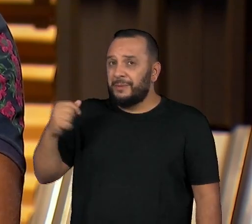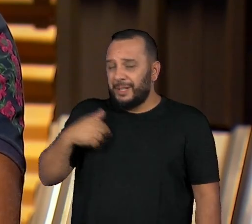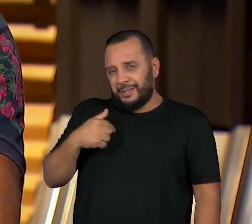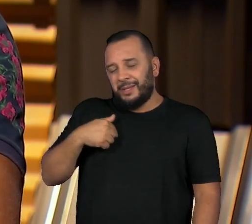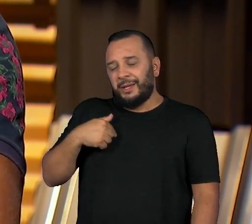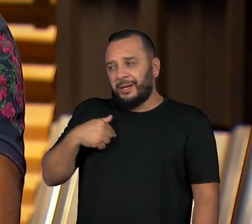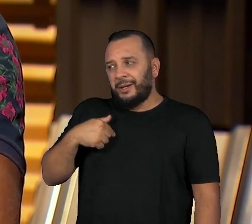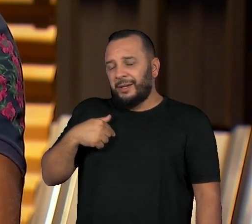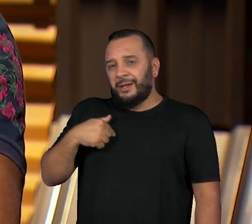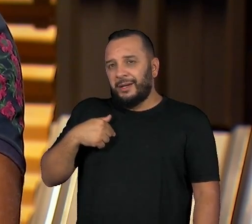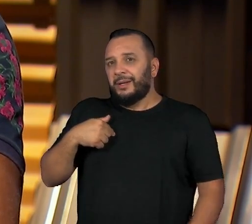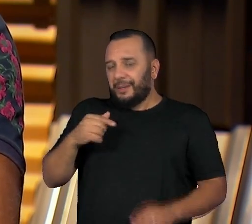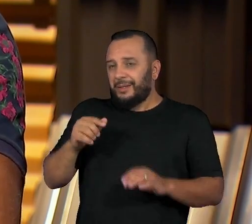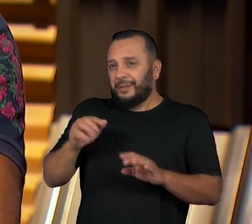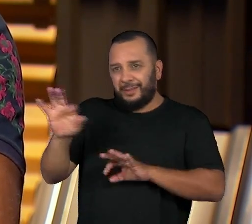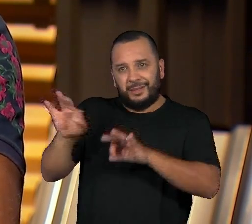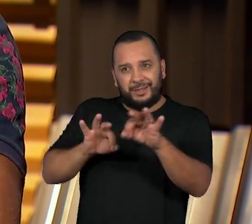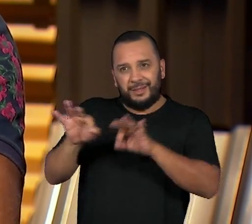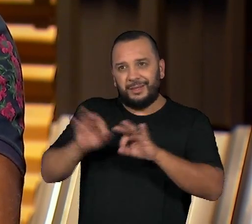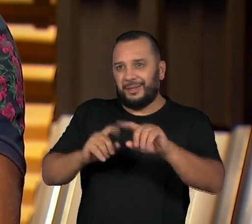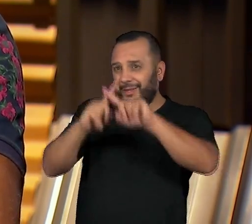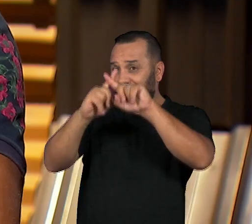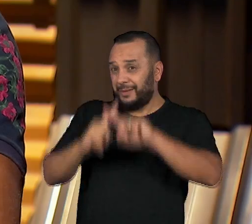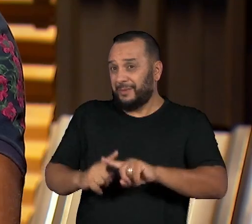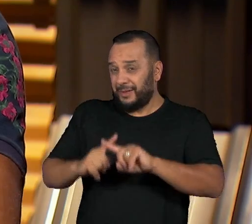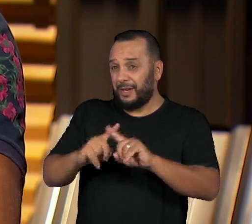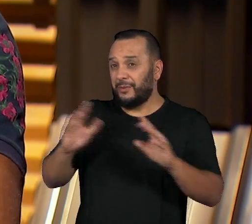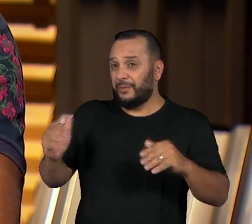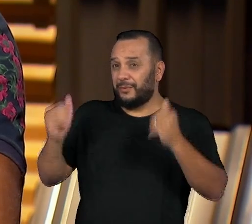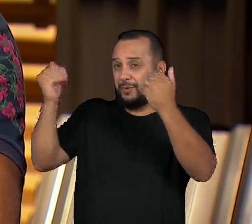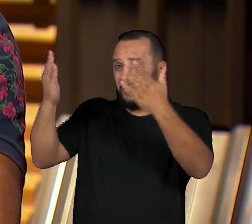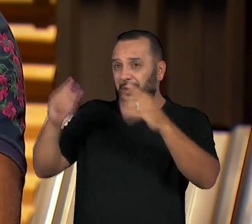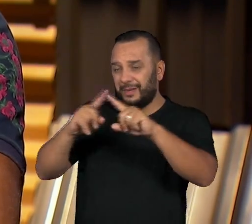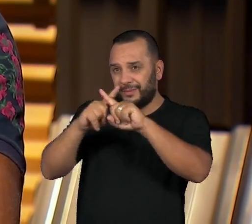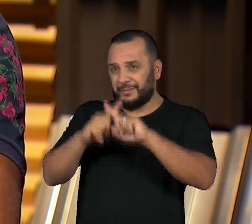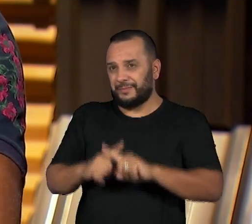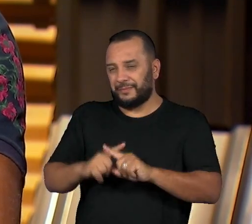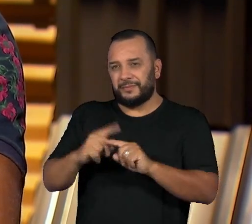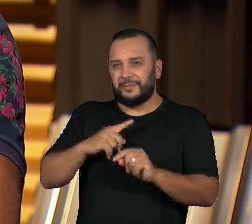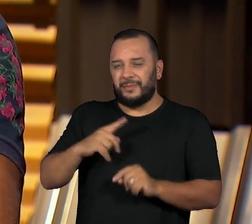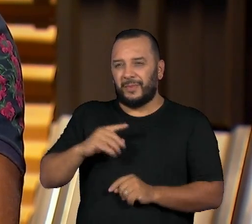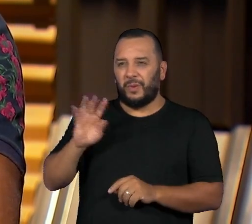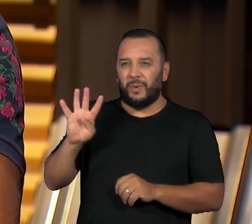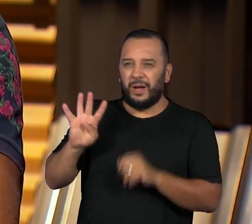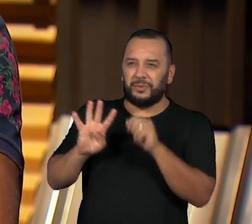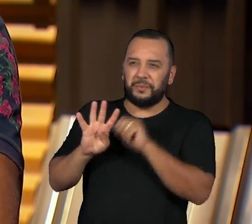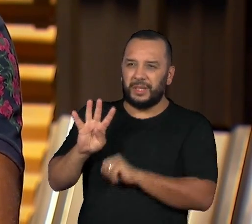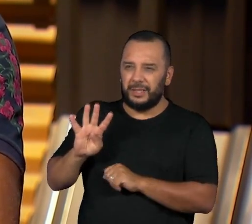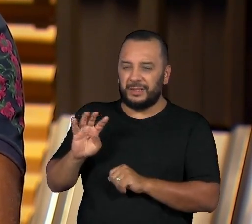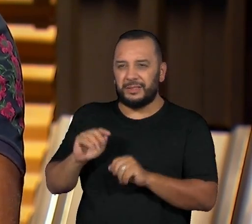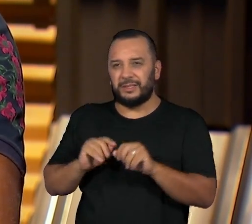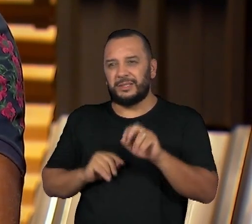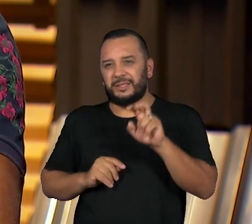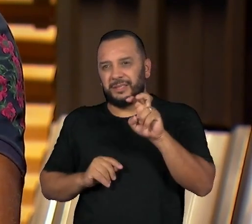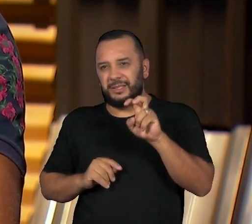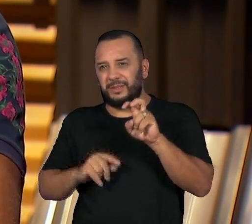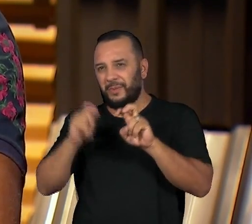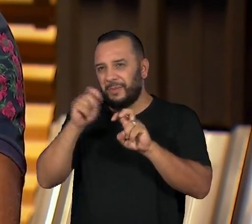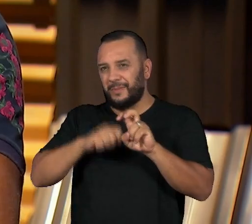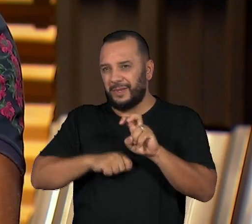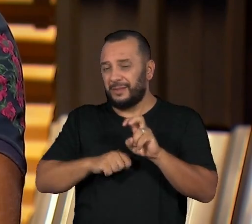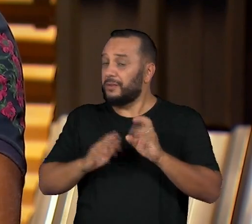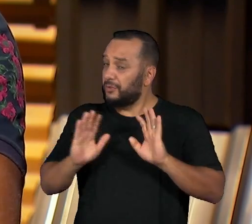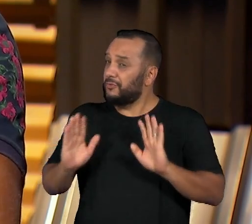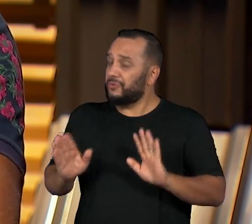preparava para um campeonato, assim, fora, era 4 meses, 5 meses. Então você